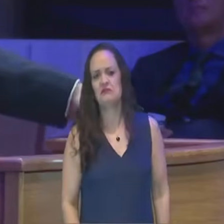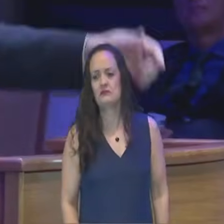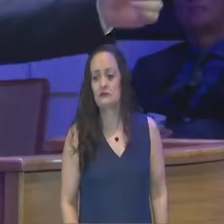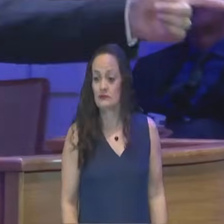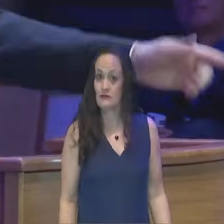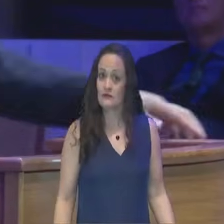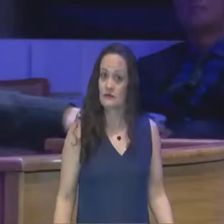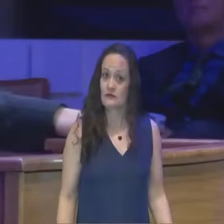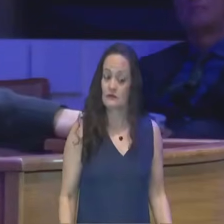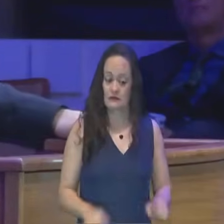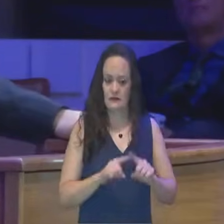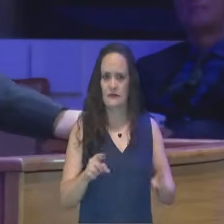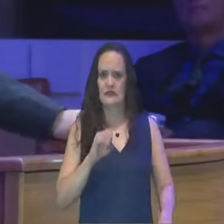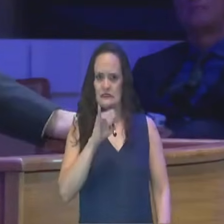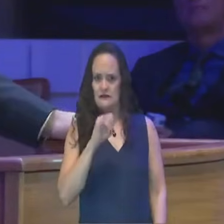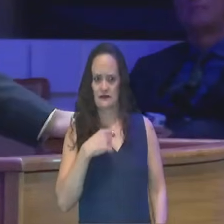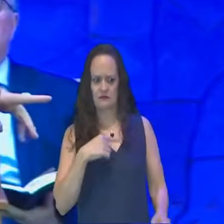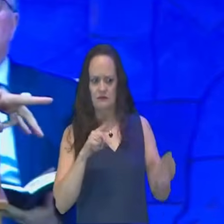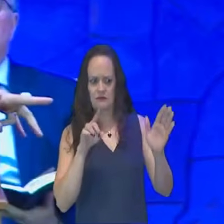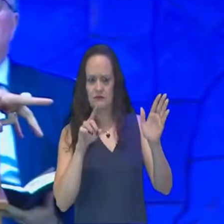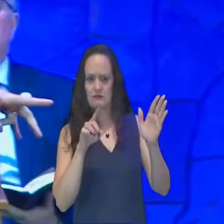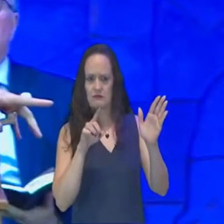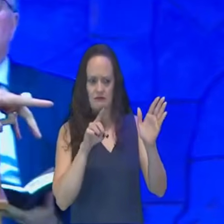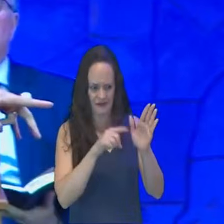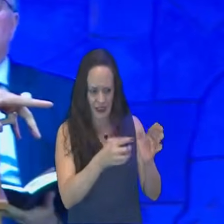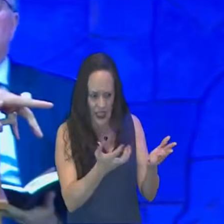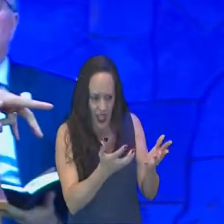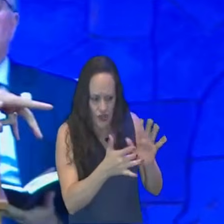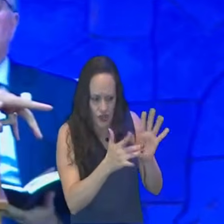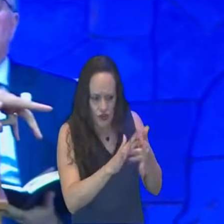E se você apresentar Jesus, elas vão dizer: eu não quero.